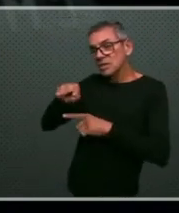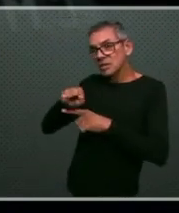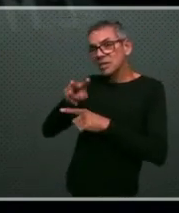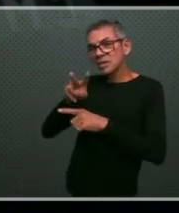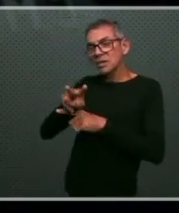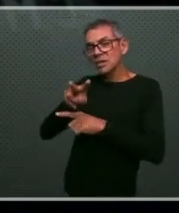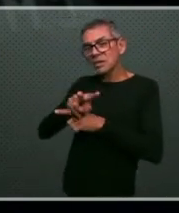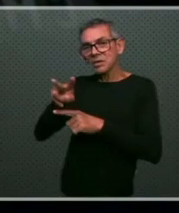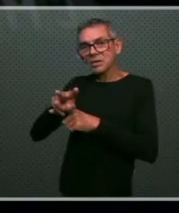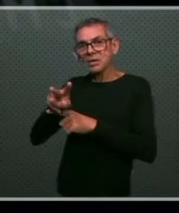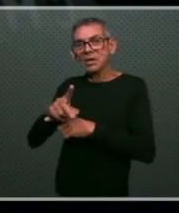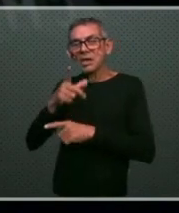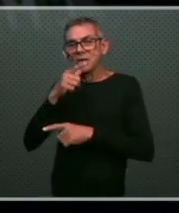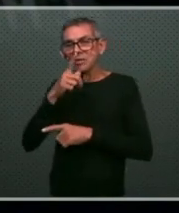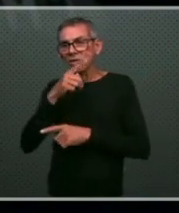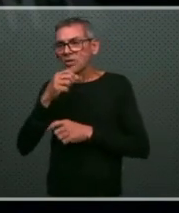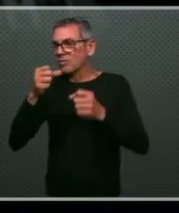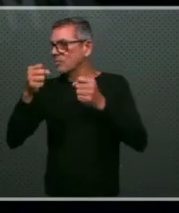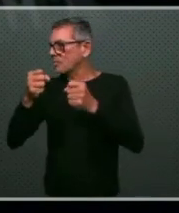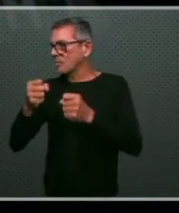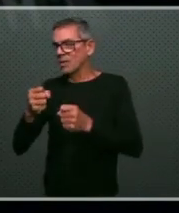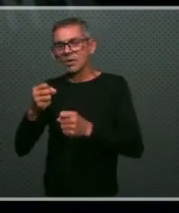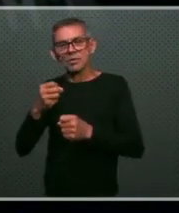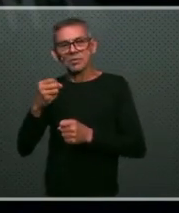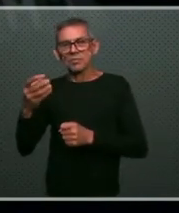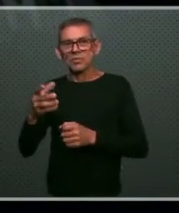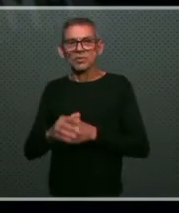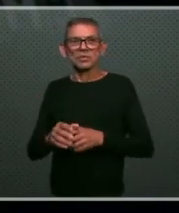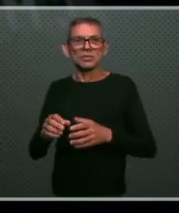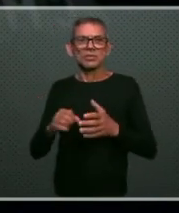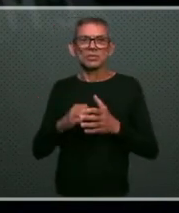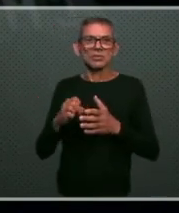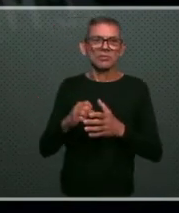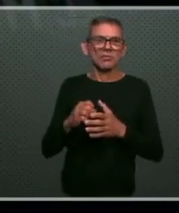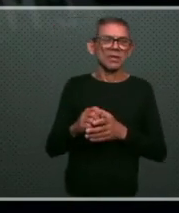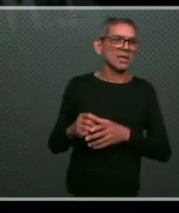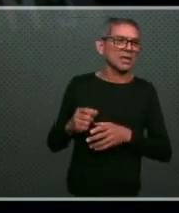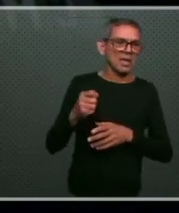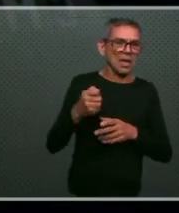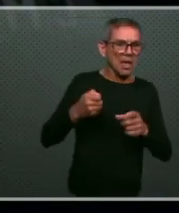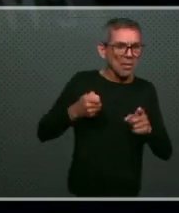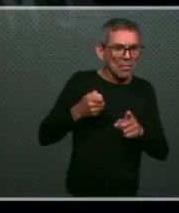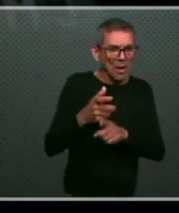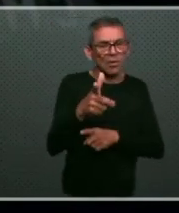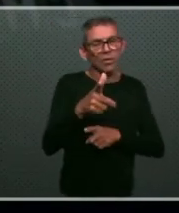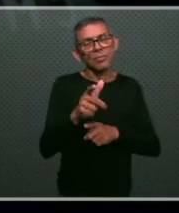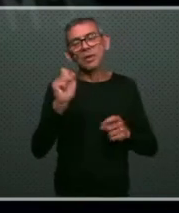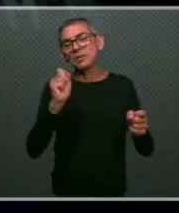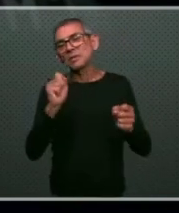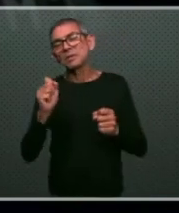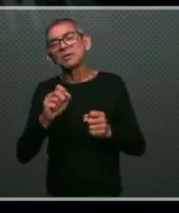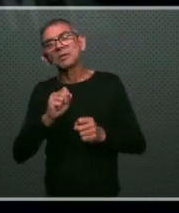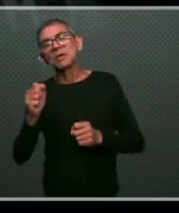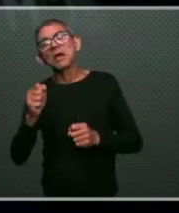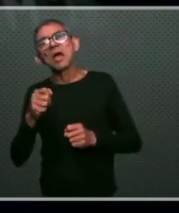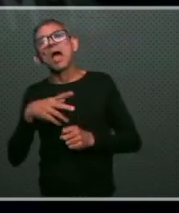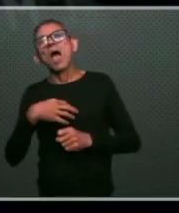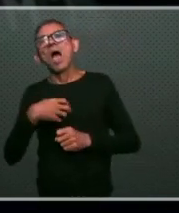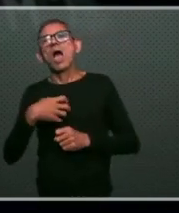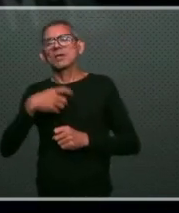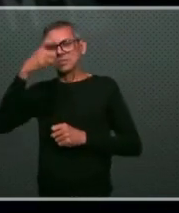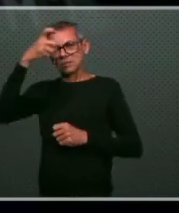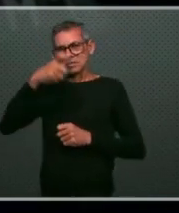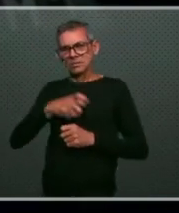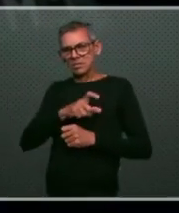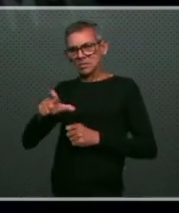ser um negócio. A água não é mercadoria. Não pode haver essa situação do cidadão ser privado